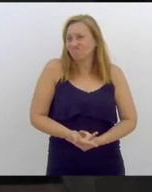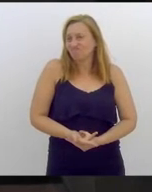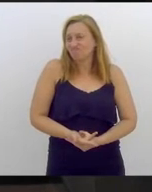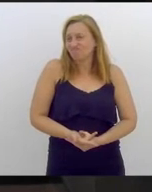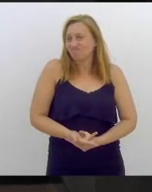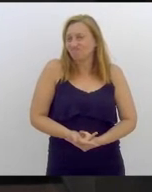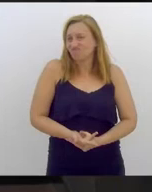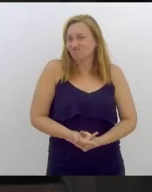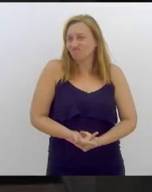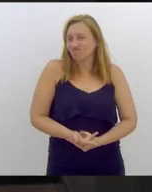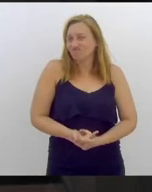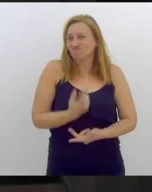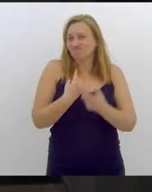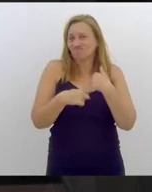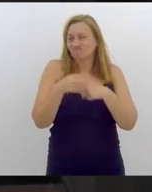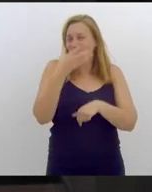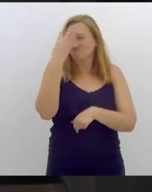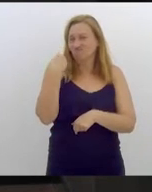esquecer